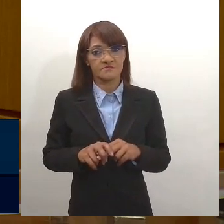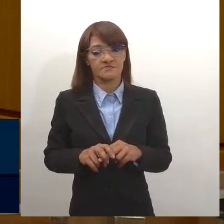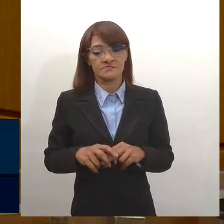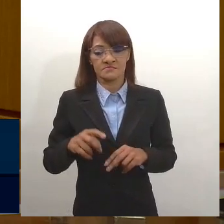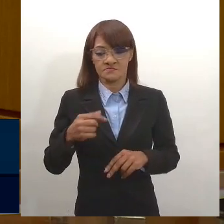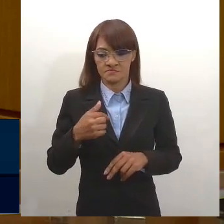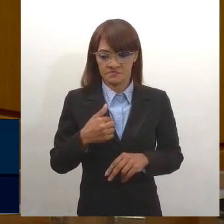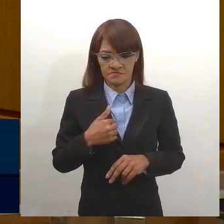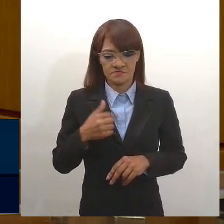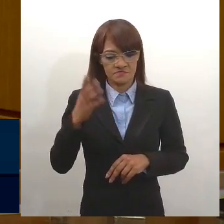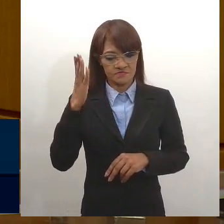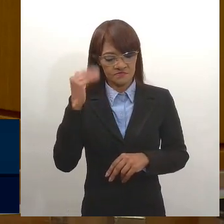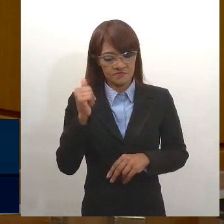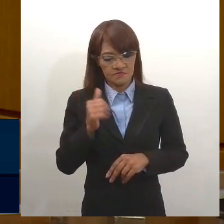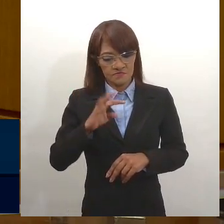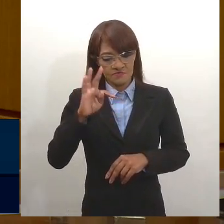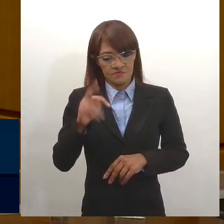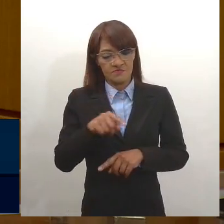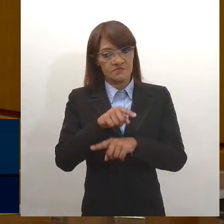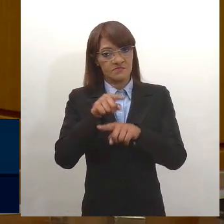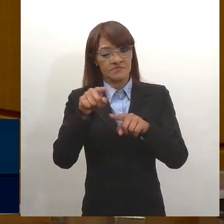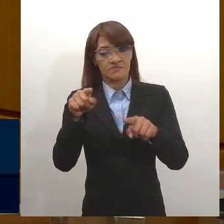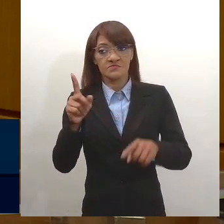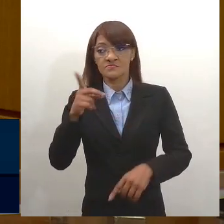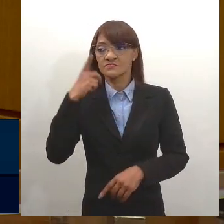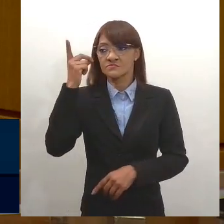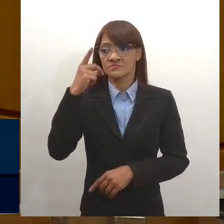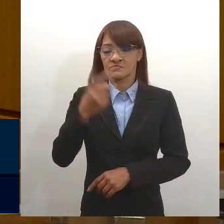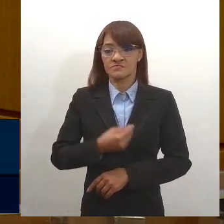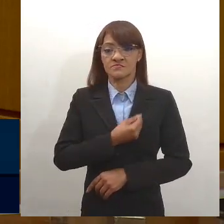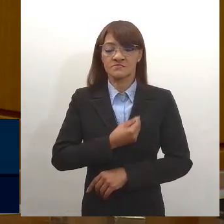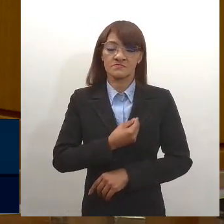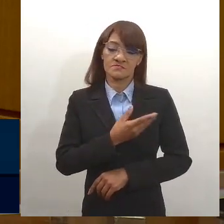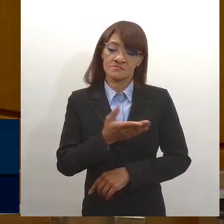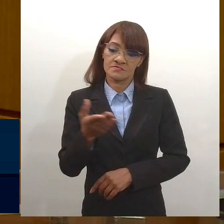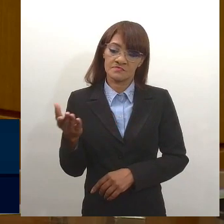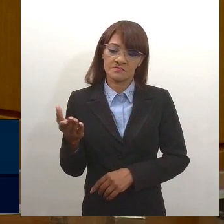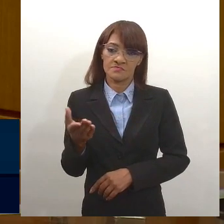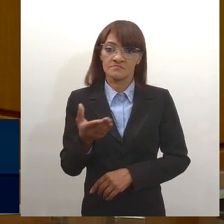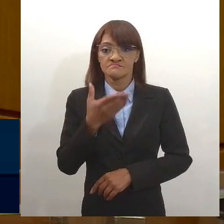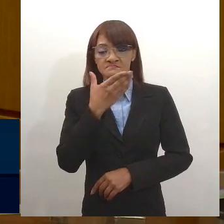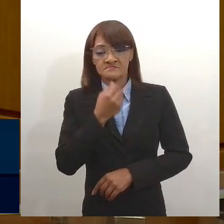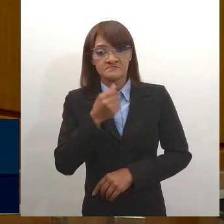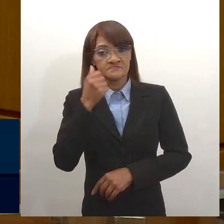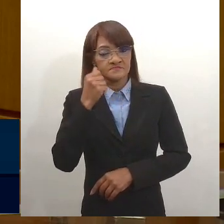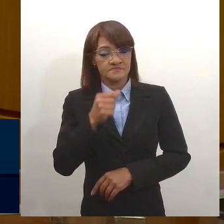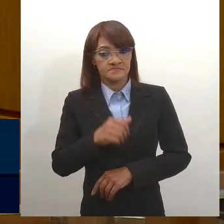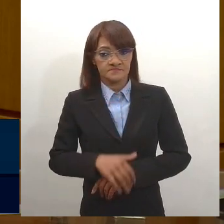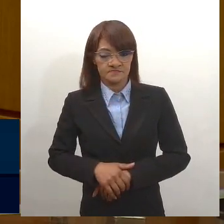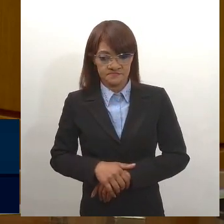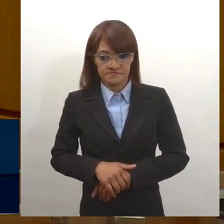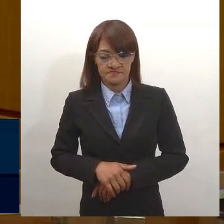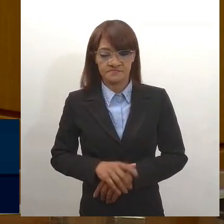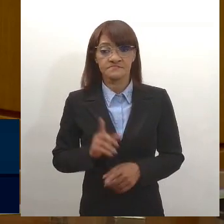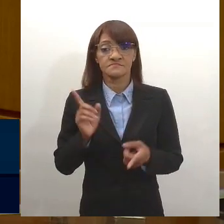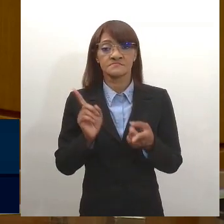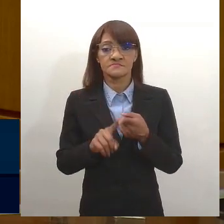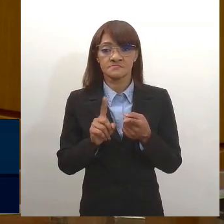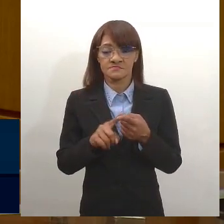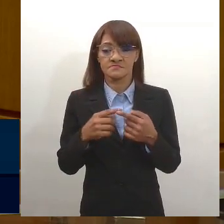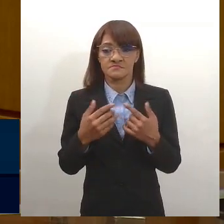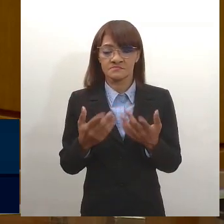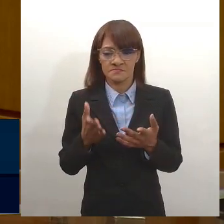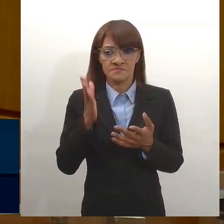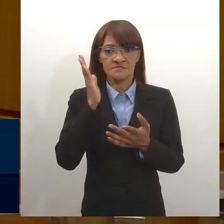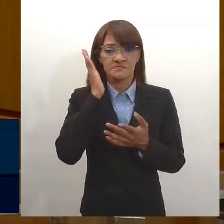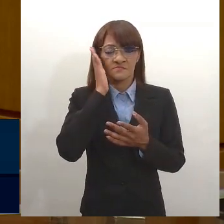nossos parlamentares aqui, homens e mulheres, deputados e deputadas, também têm esta compreensão, também têm